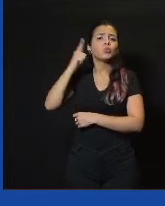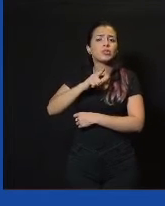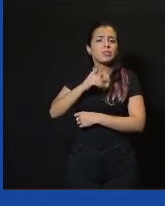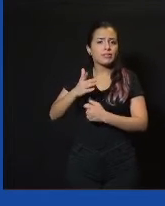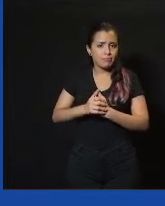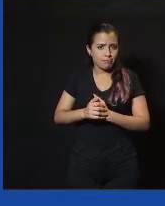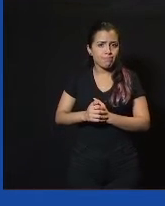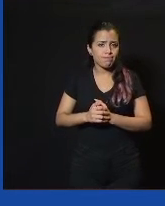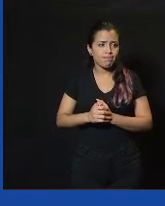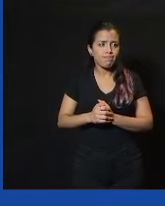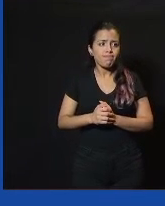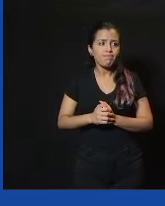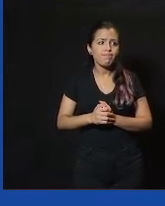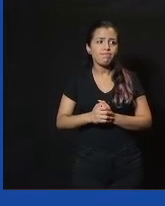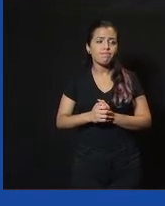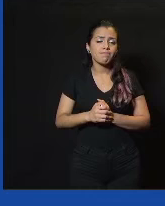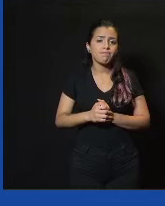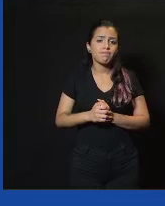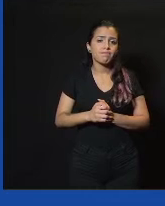Paraisópolis.